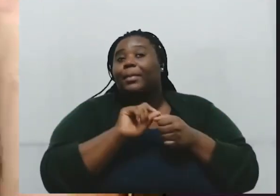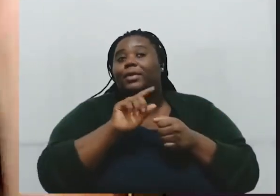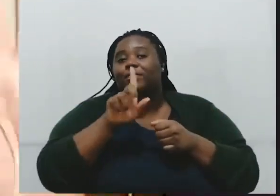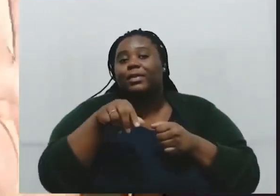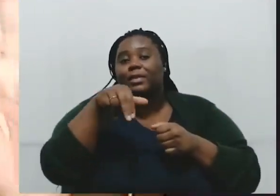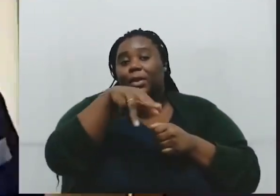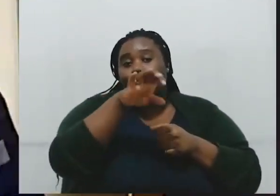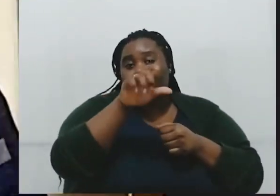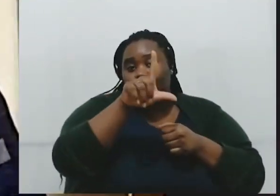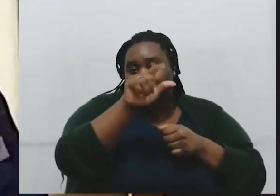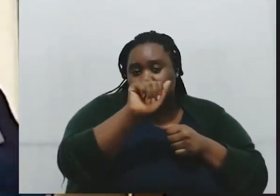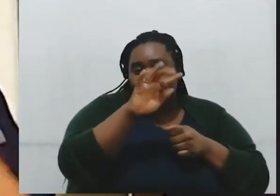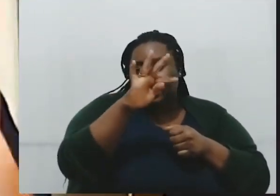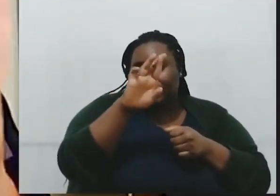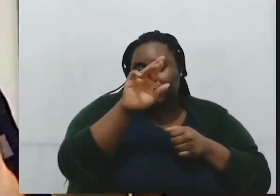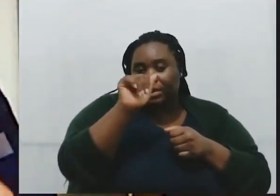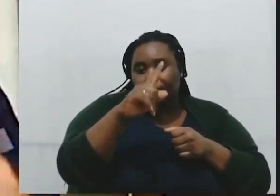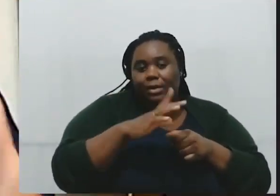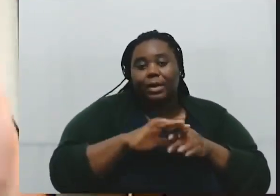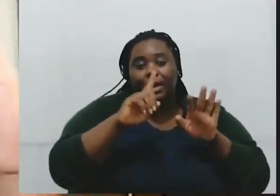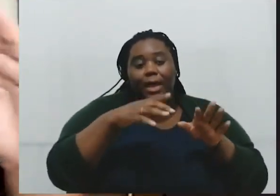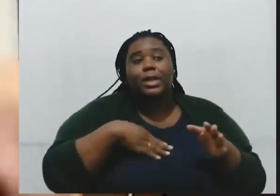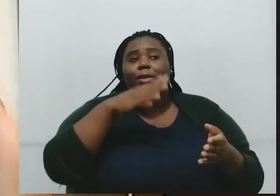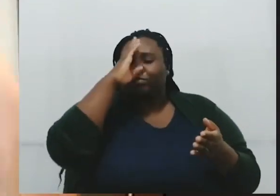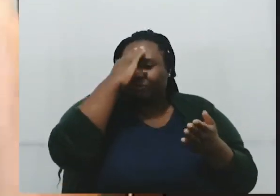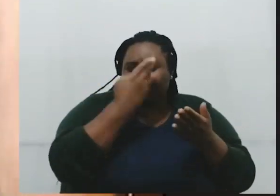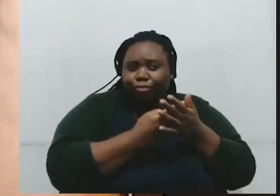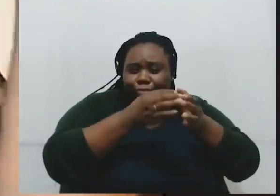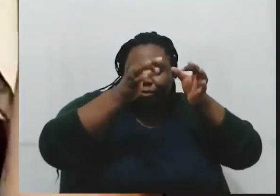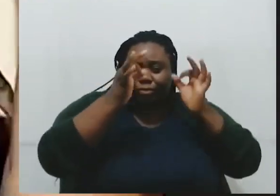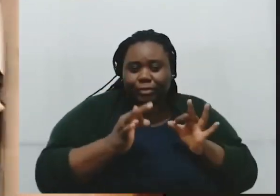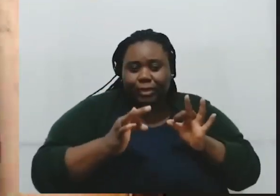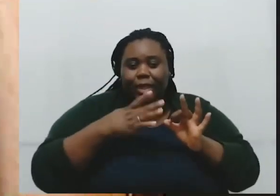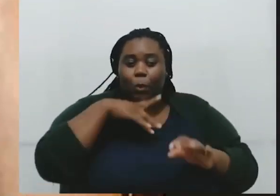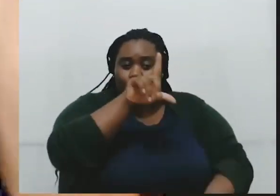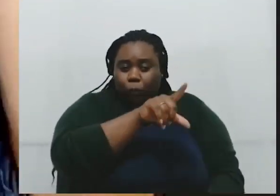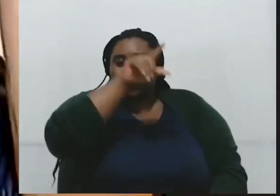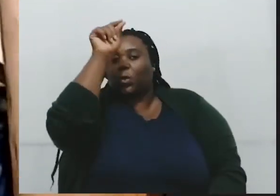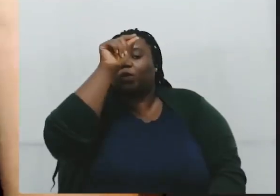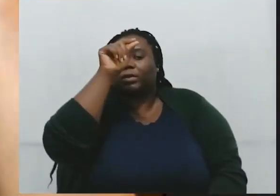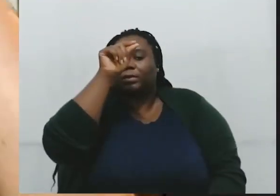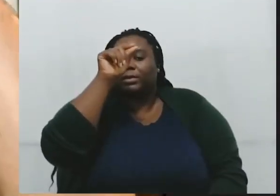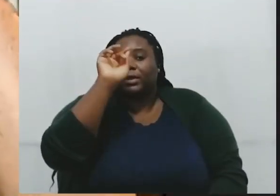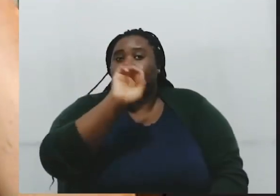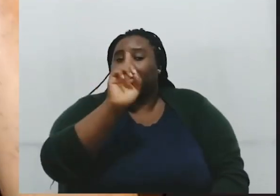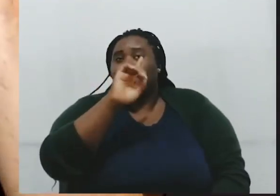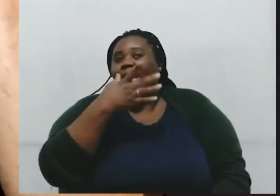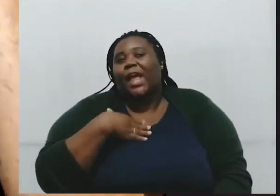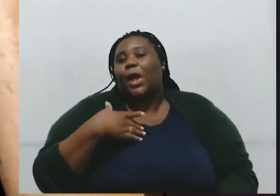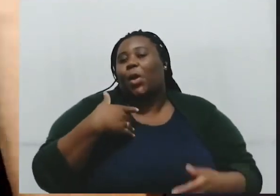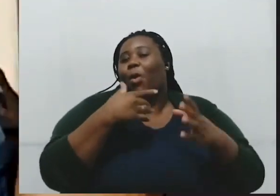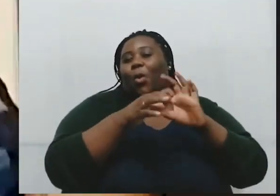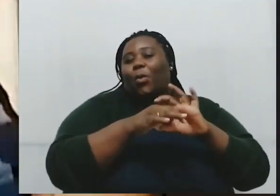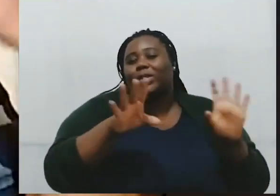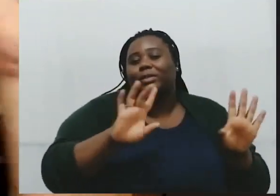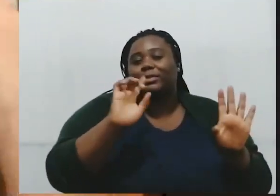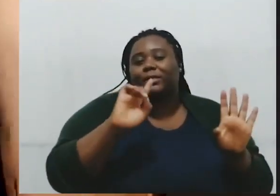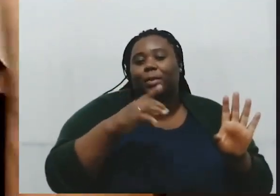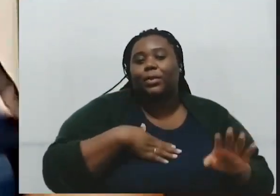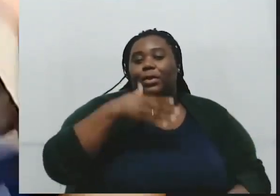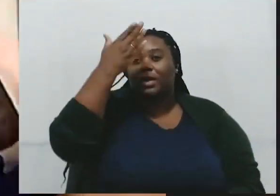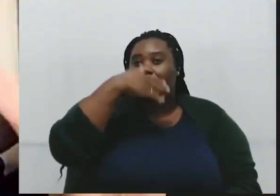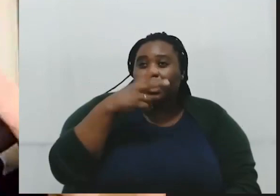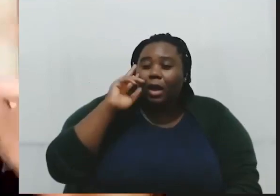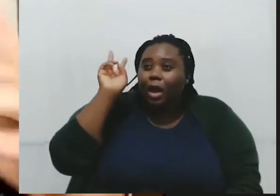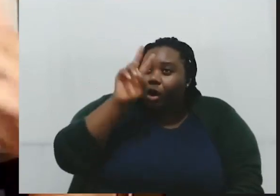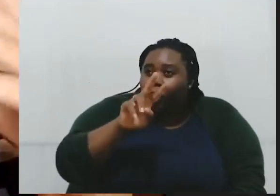dá uma escolha. E não à toa essa escolha é diante dessa peça que tinha toda uma mágica,